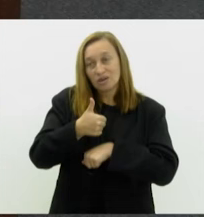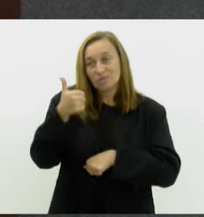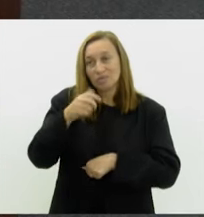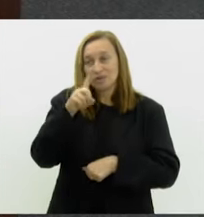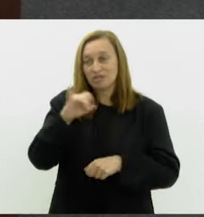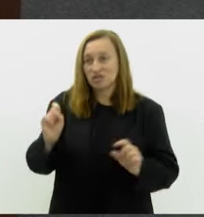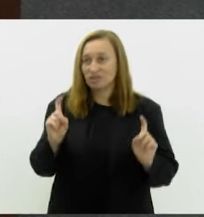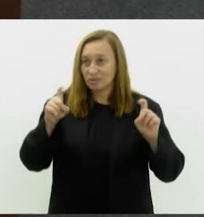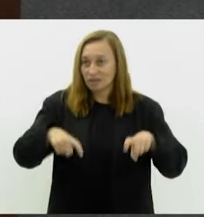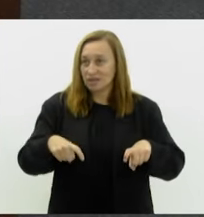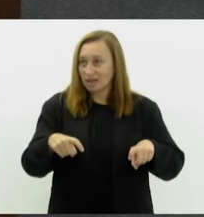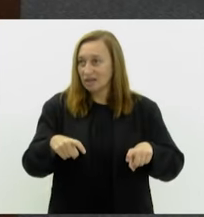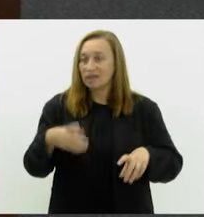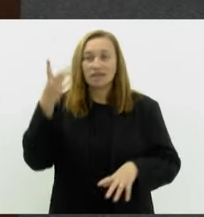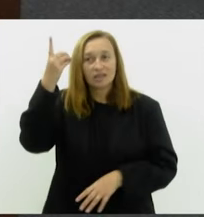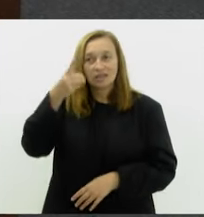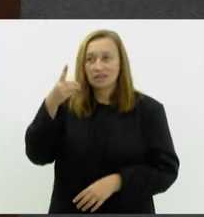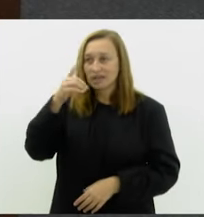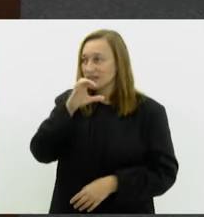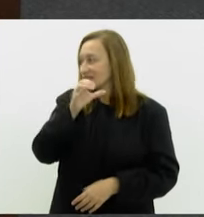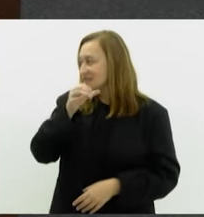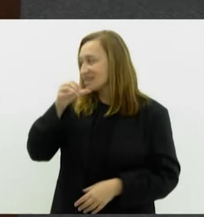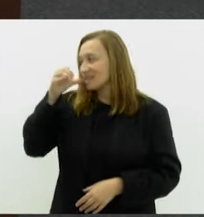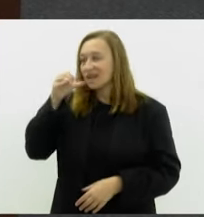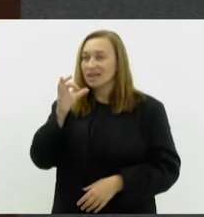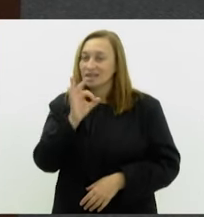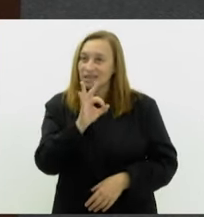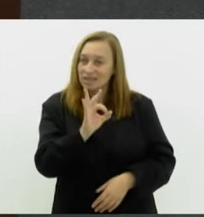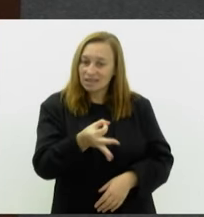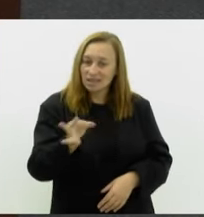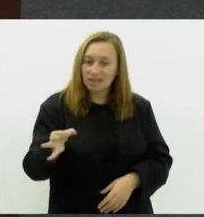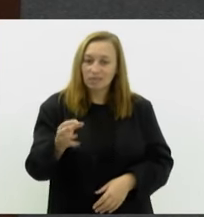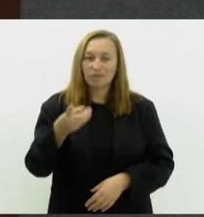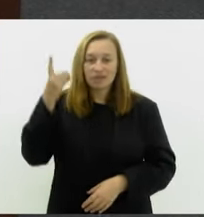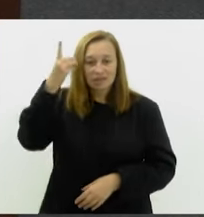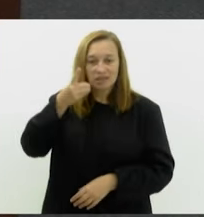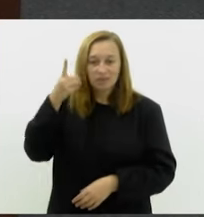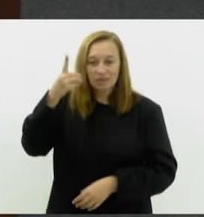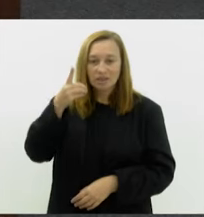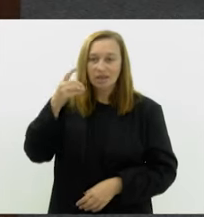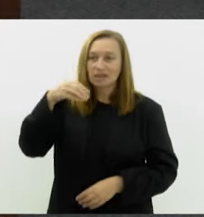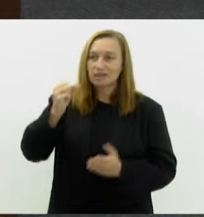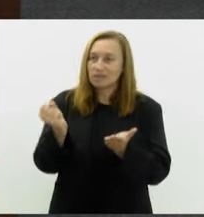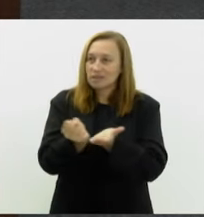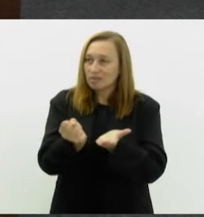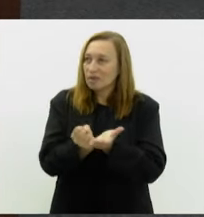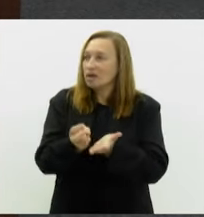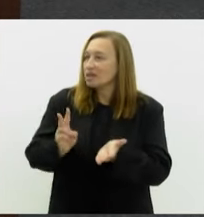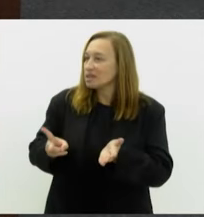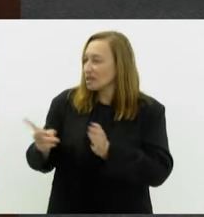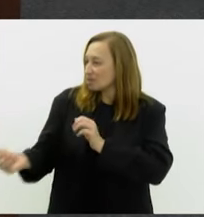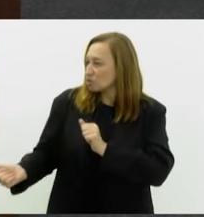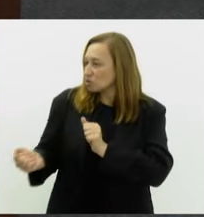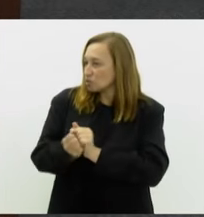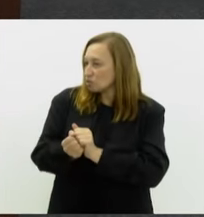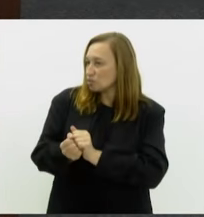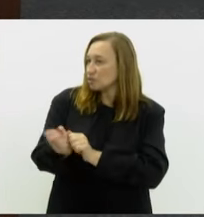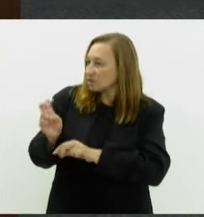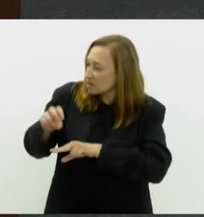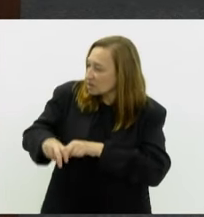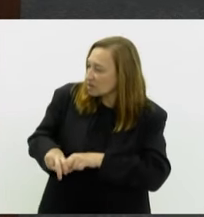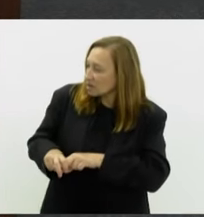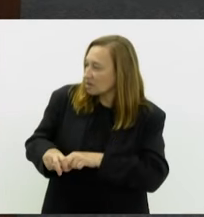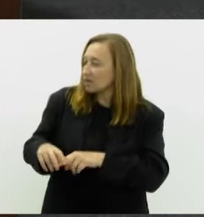mandato, sabe, deputada Célia? Foi exatamente com o deputado Samuel Malafaia e sempre sentamos próximos e temos aí